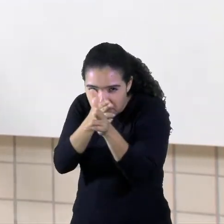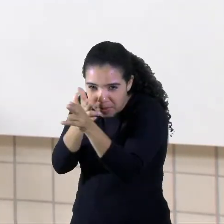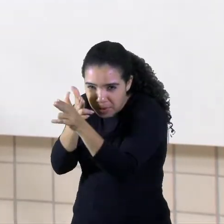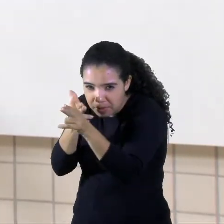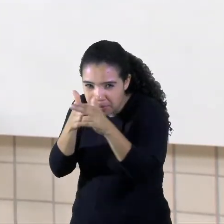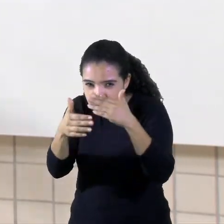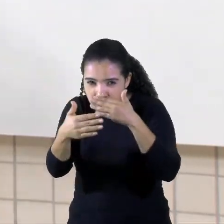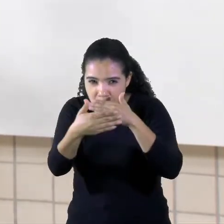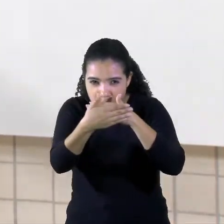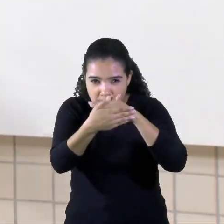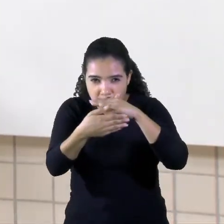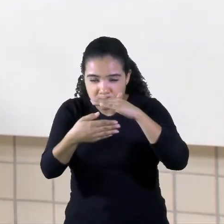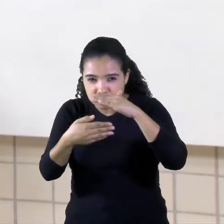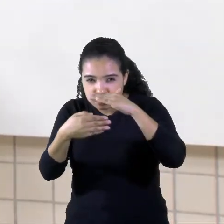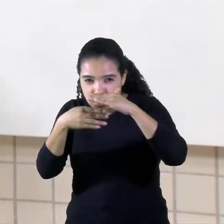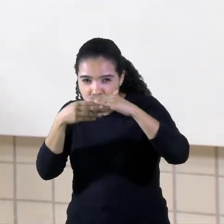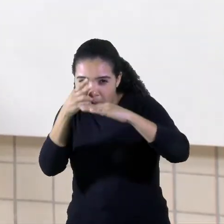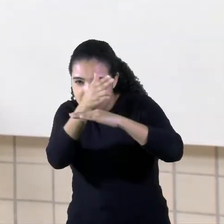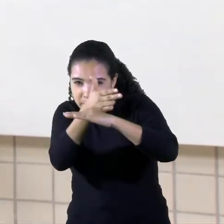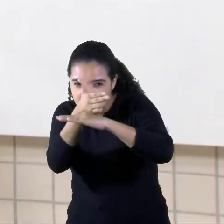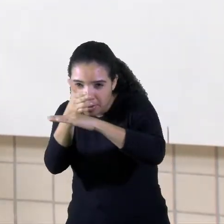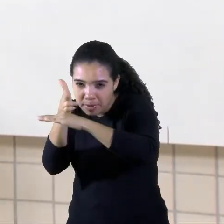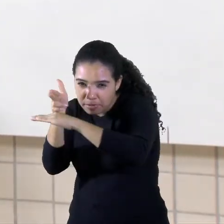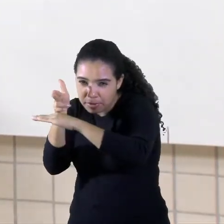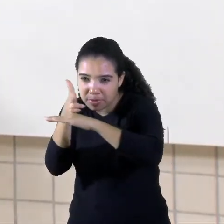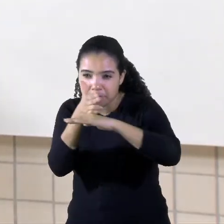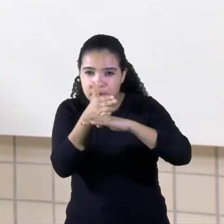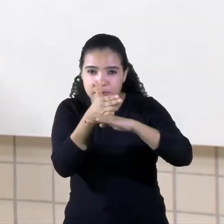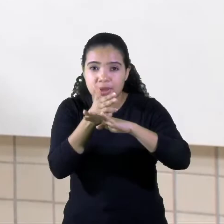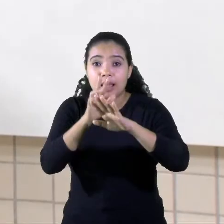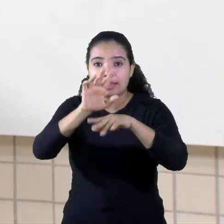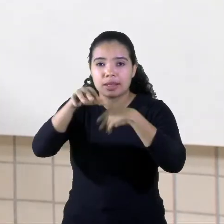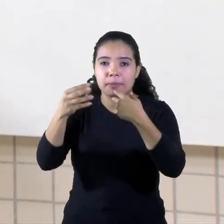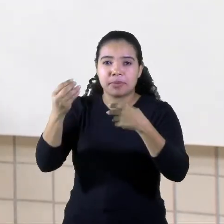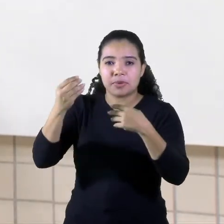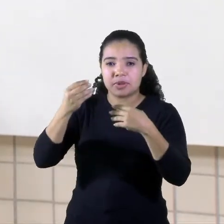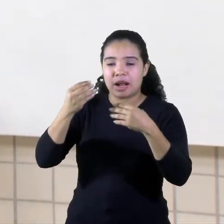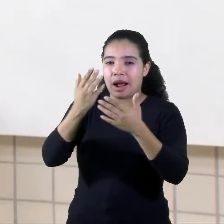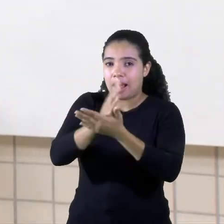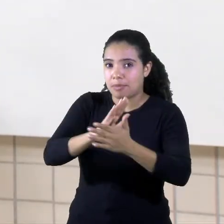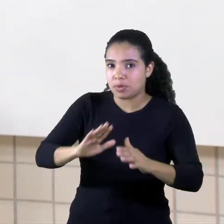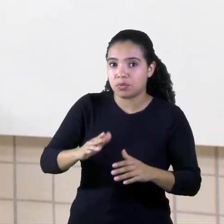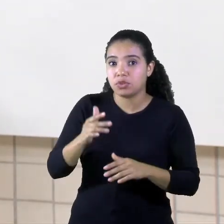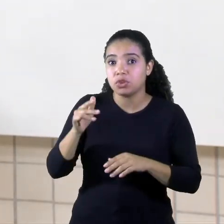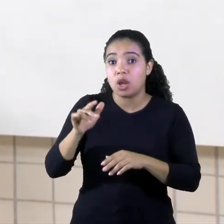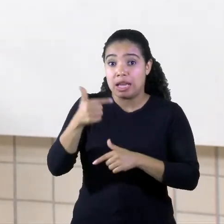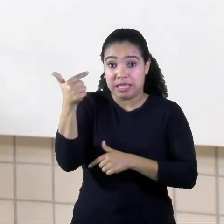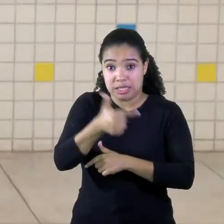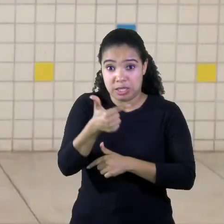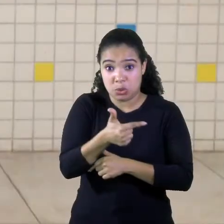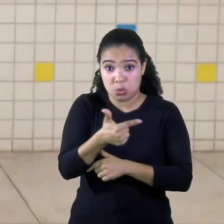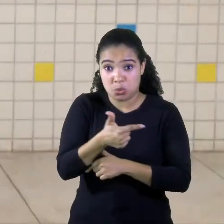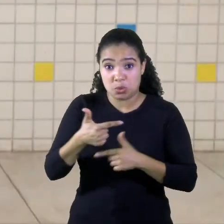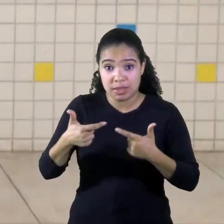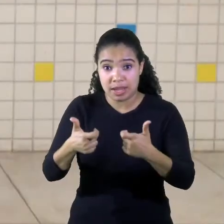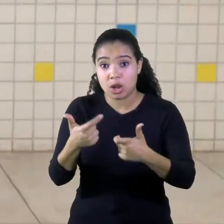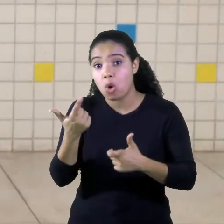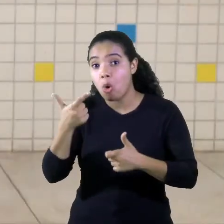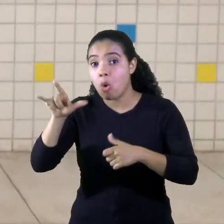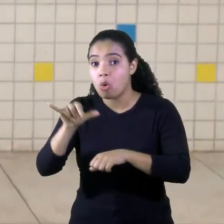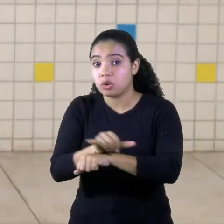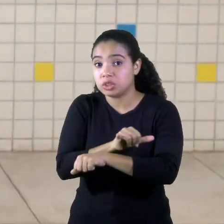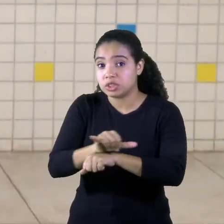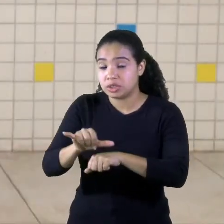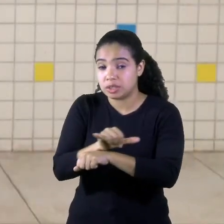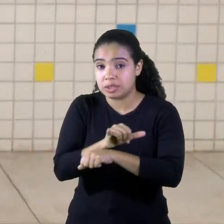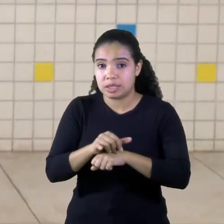até enfraquecer e depois ele invadia. Na Segunda Guerra, a estratégia foi outra. Os exércitos,